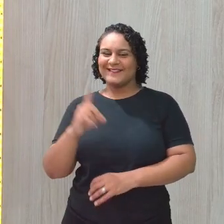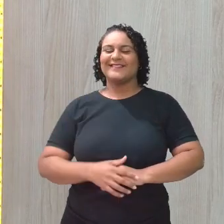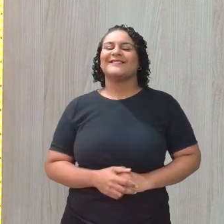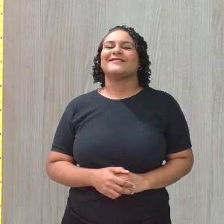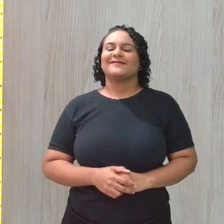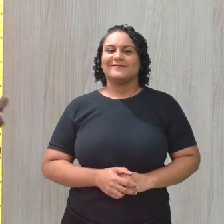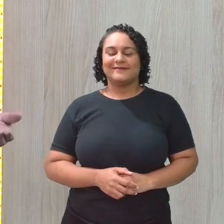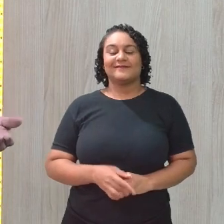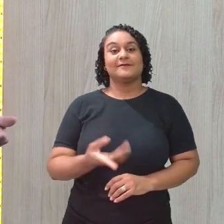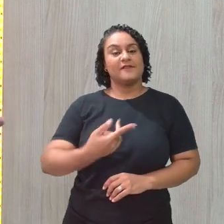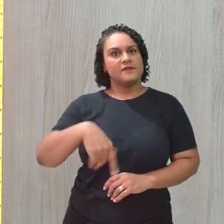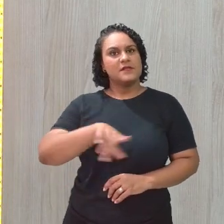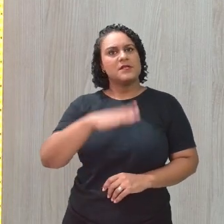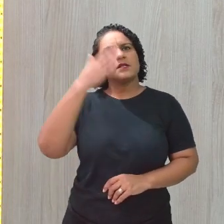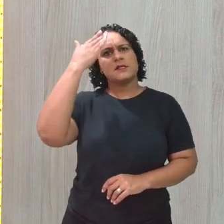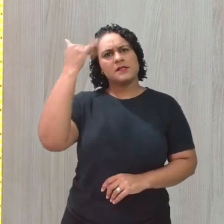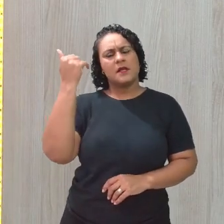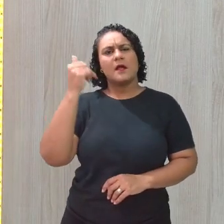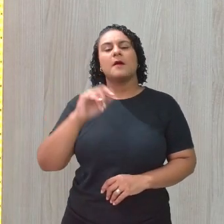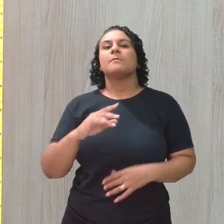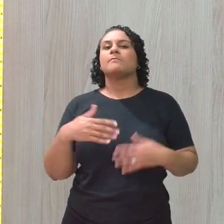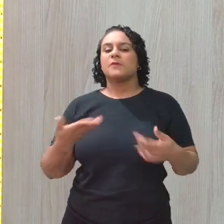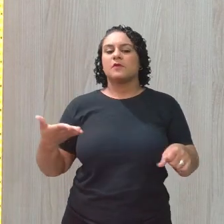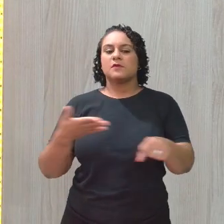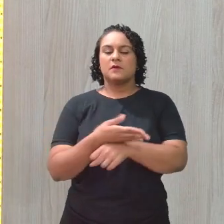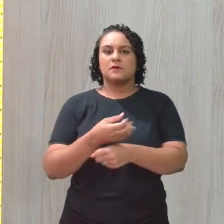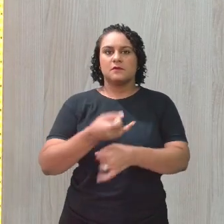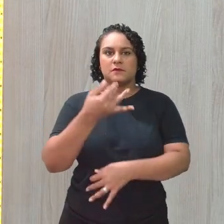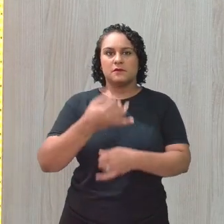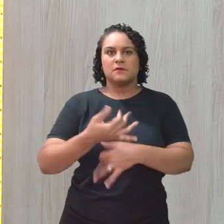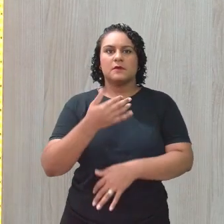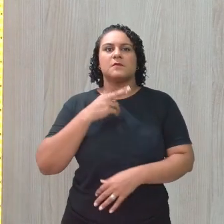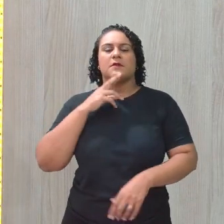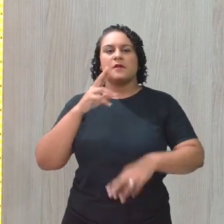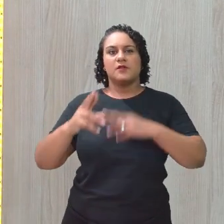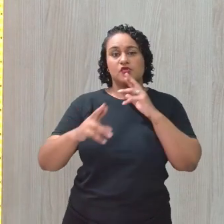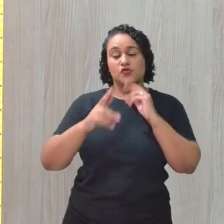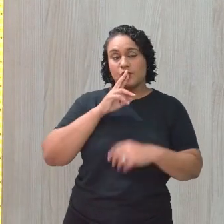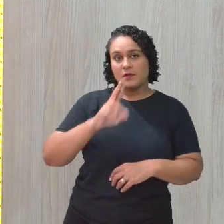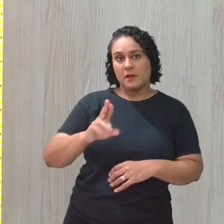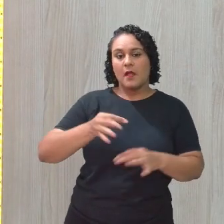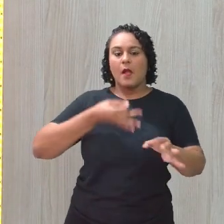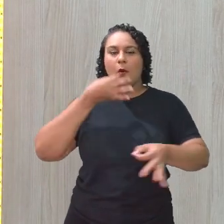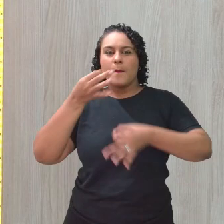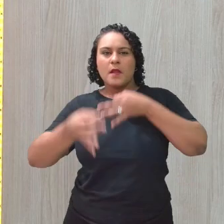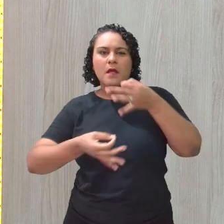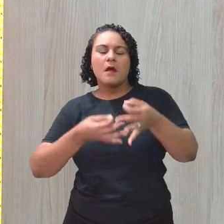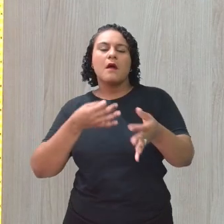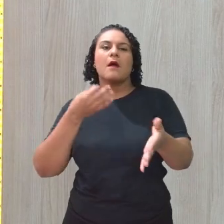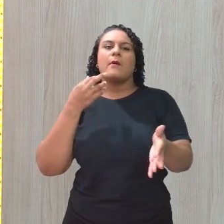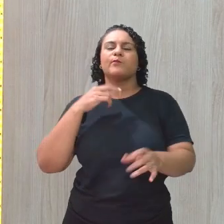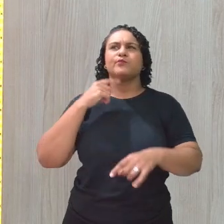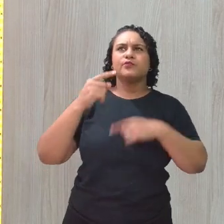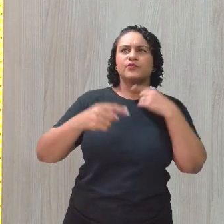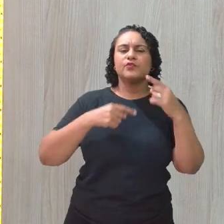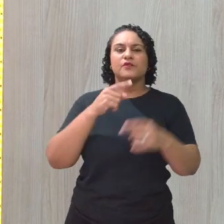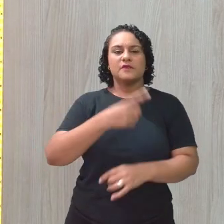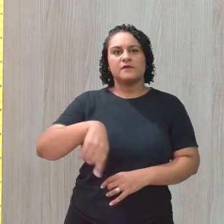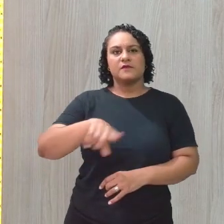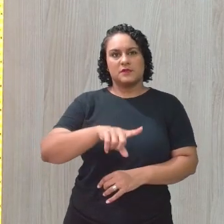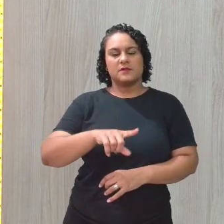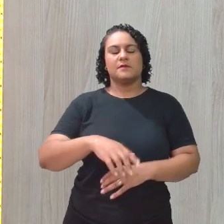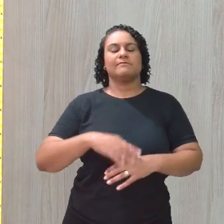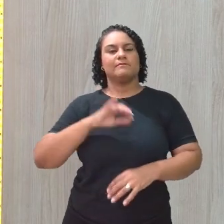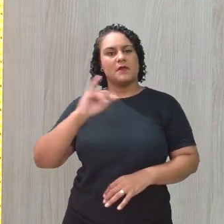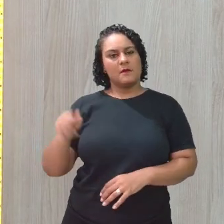Então, como vocês sabem, a gente já está aqui no chat para responder as dúvidas, para ouvir vocês. Não se acanhe, aproveitem essa